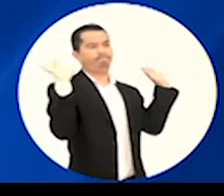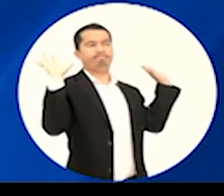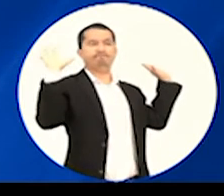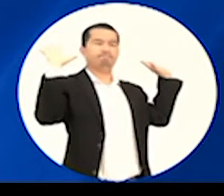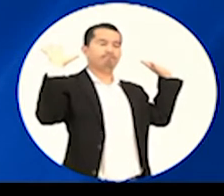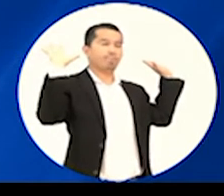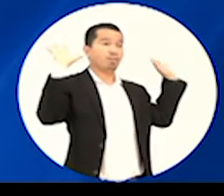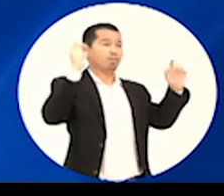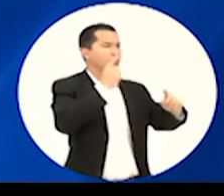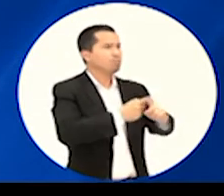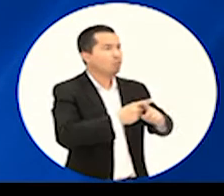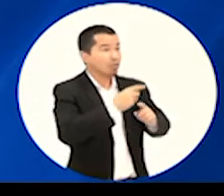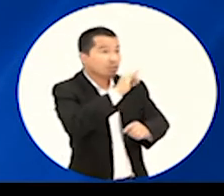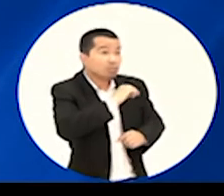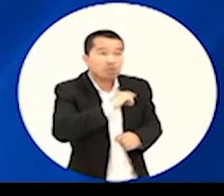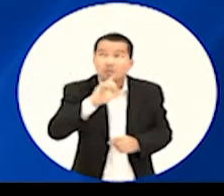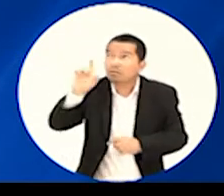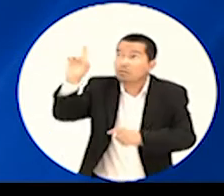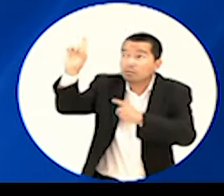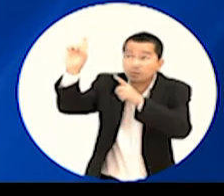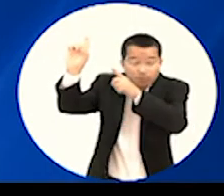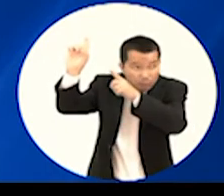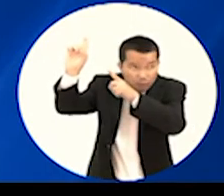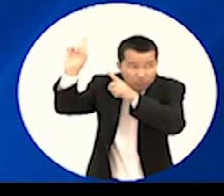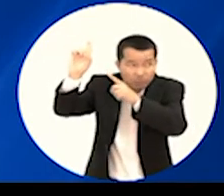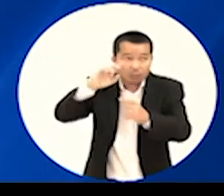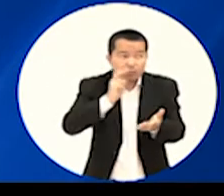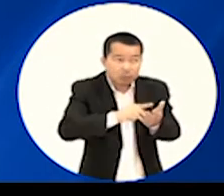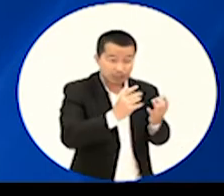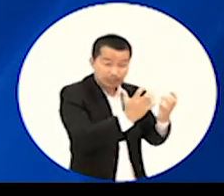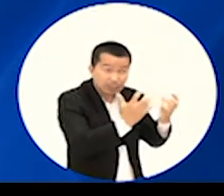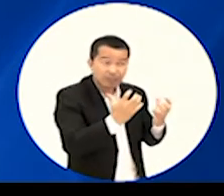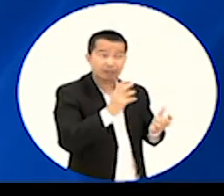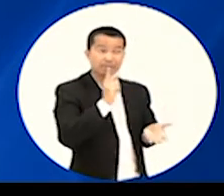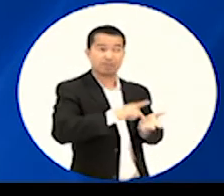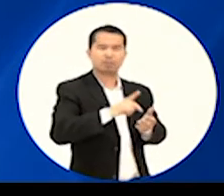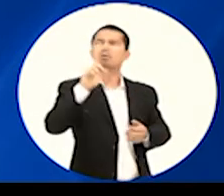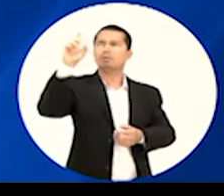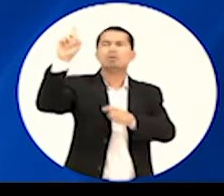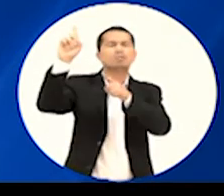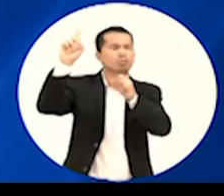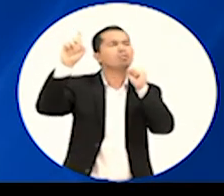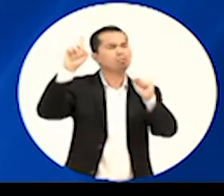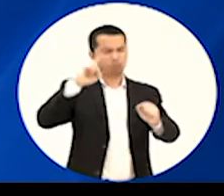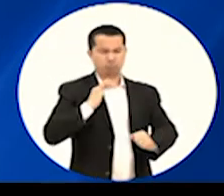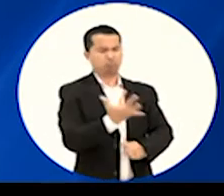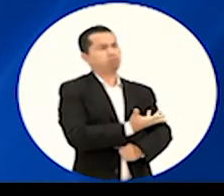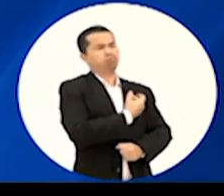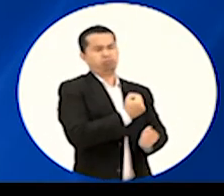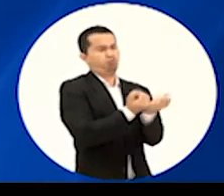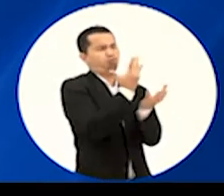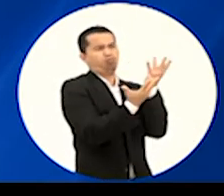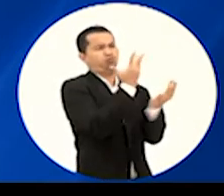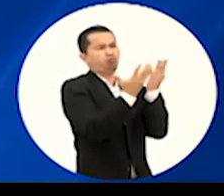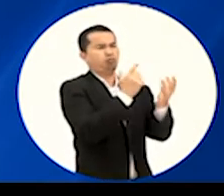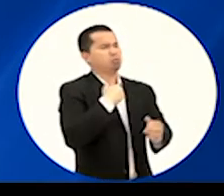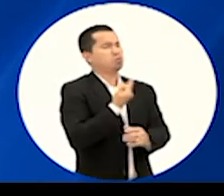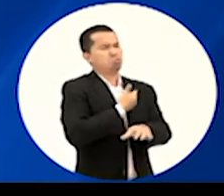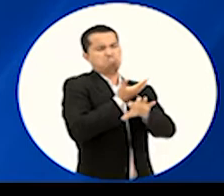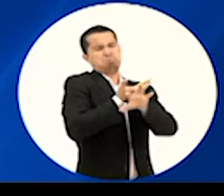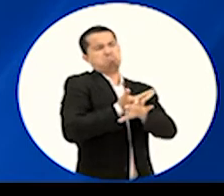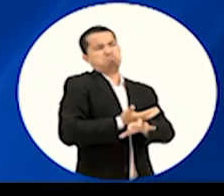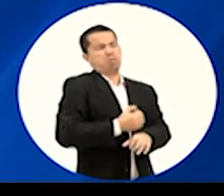nos defender. Pois se o nosso Deus, a quem adoramos, quiser, Ele poderá nos salvar